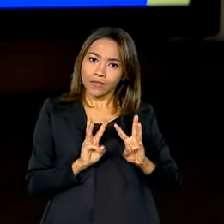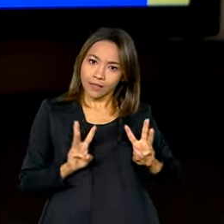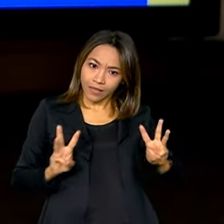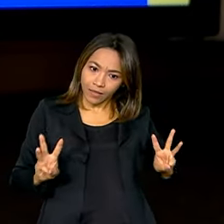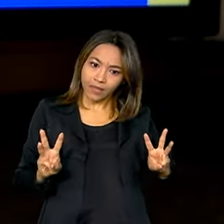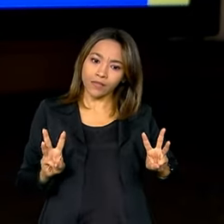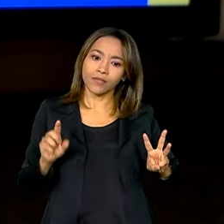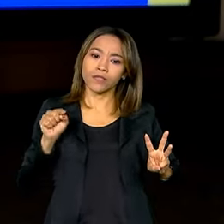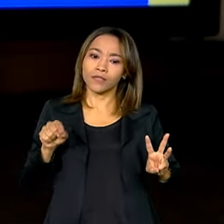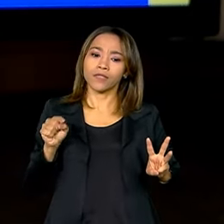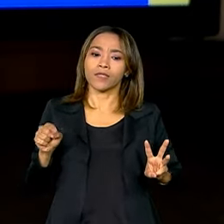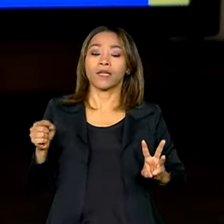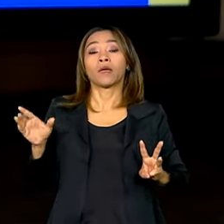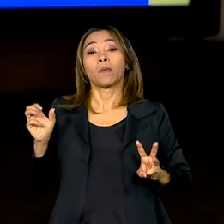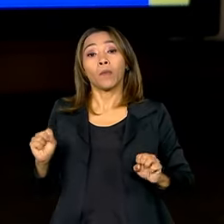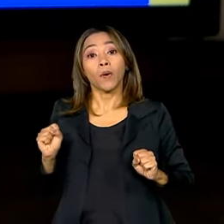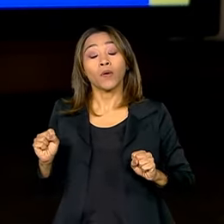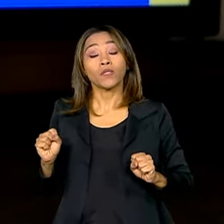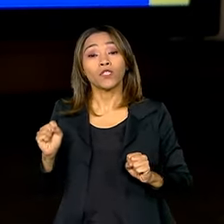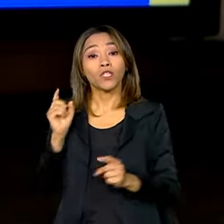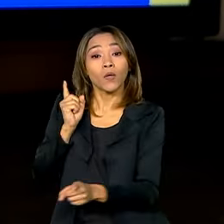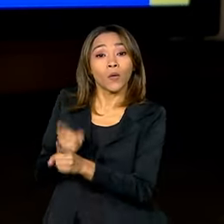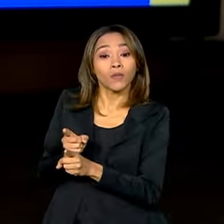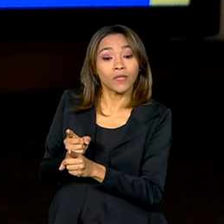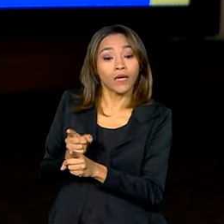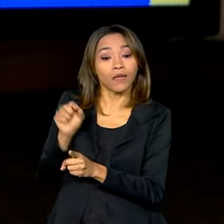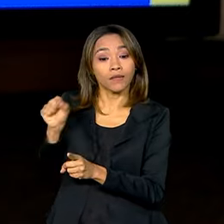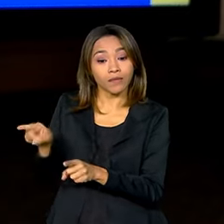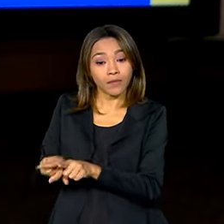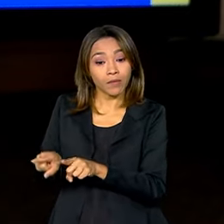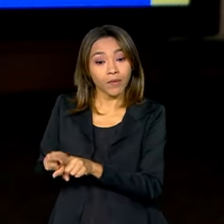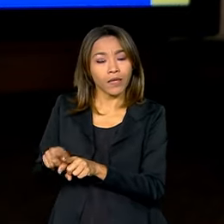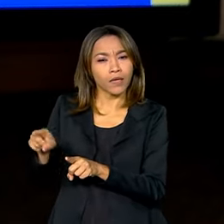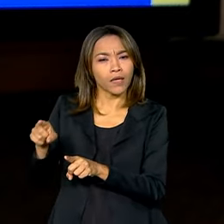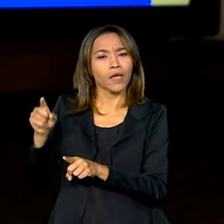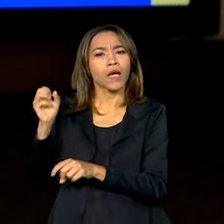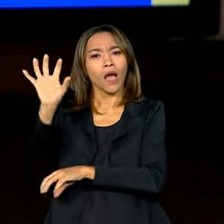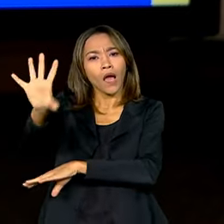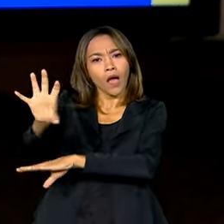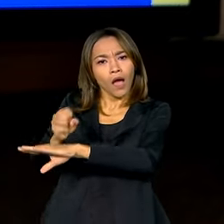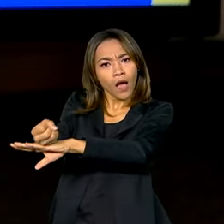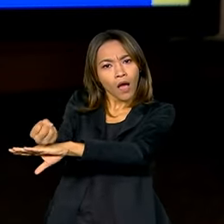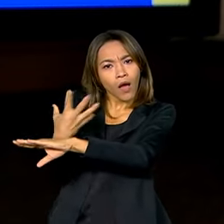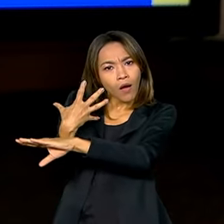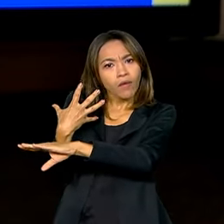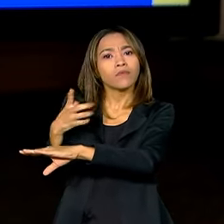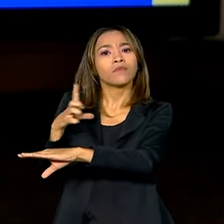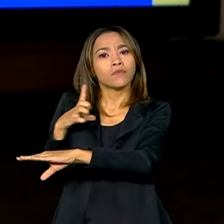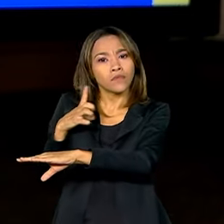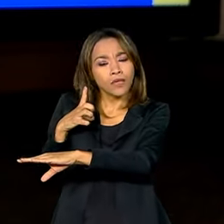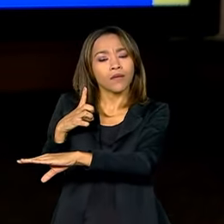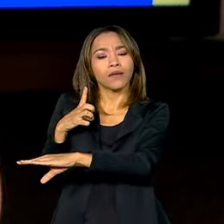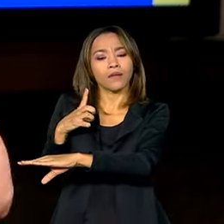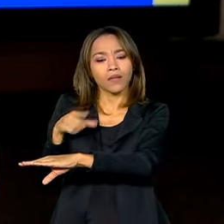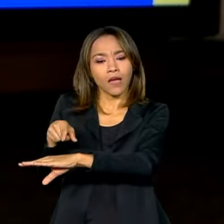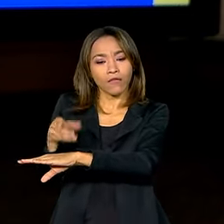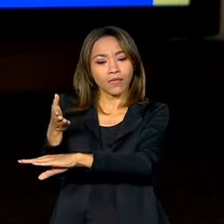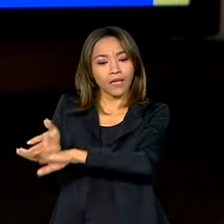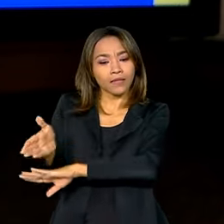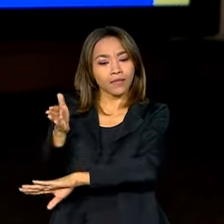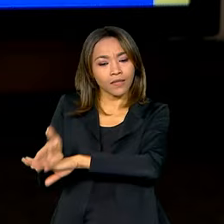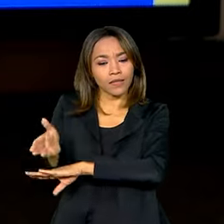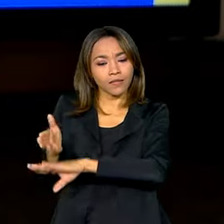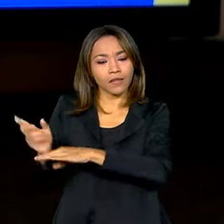gov.br/mpa. Lá você pode encontrar também o canal para ouvidoria. E aí você acessa todas